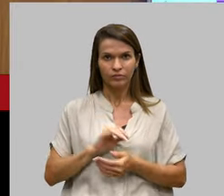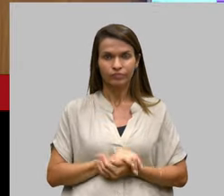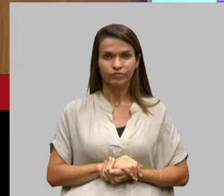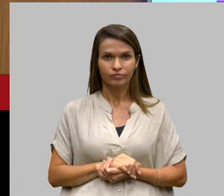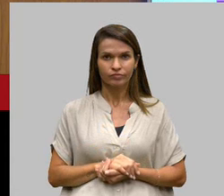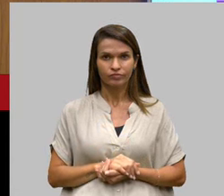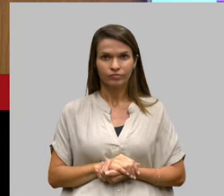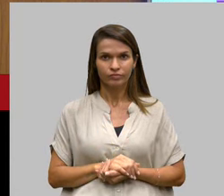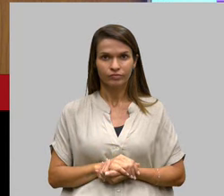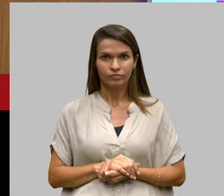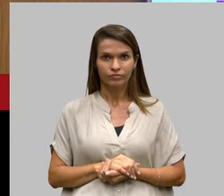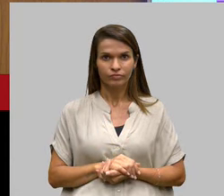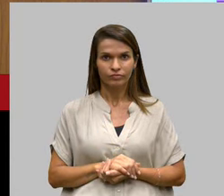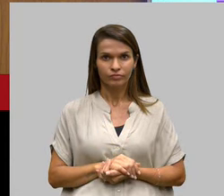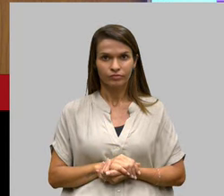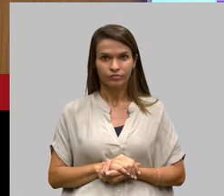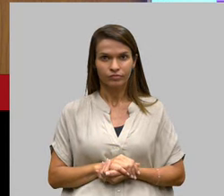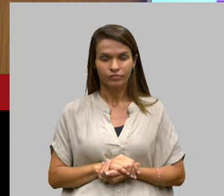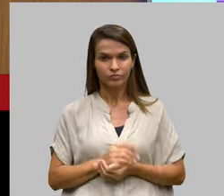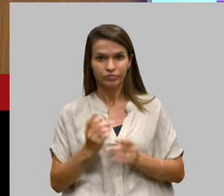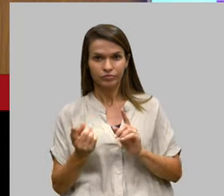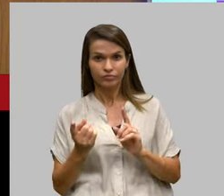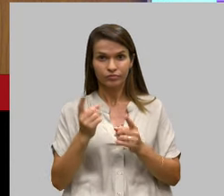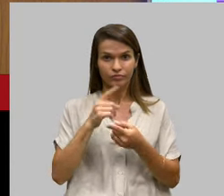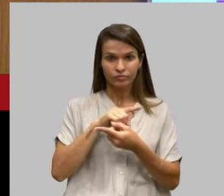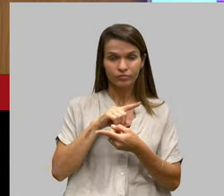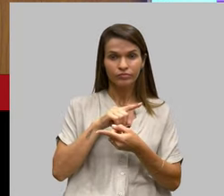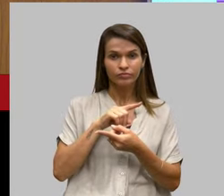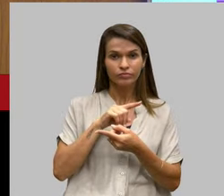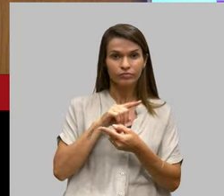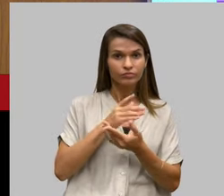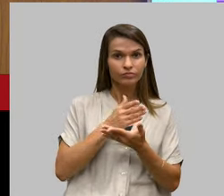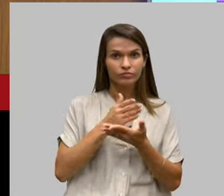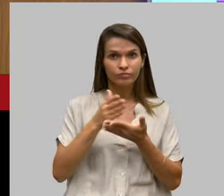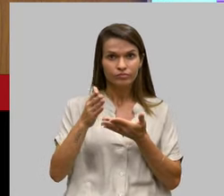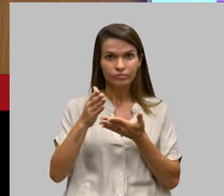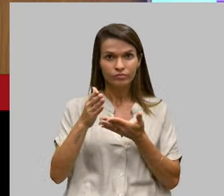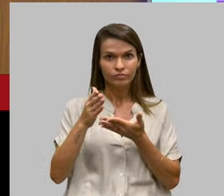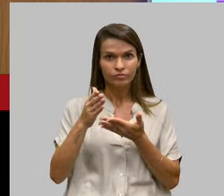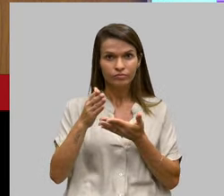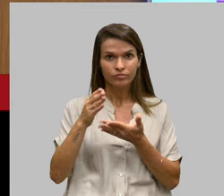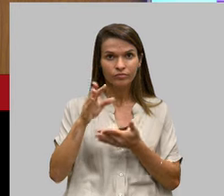pessoais nós estamos fazendo uma inversão aqui quem vai começar é o é o dcio